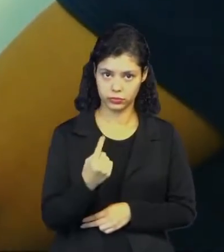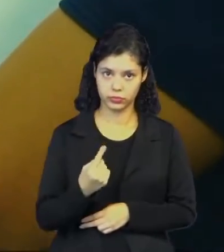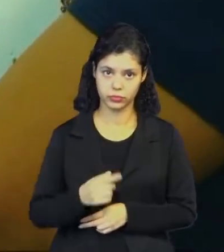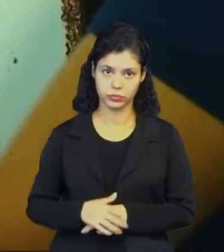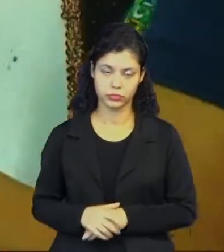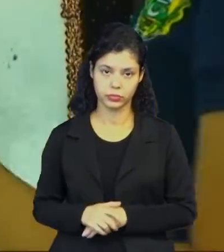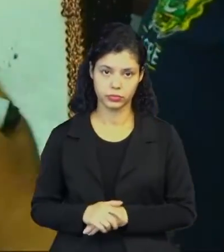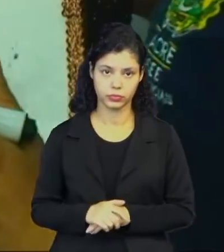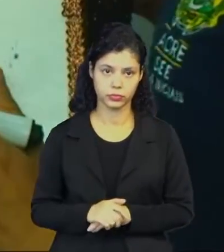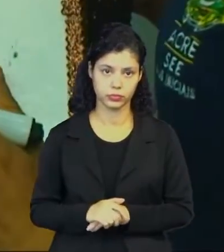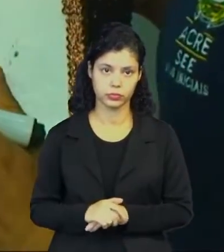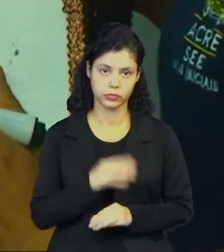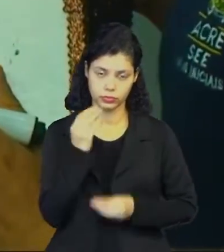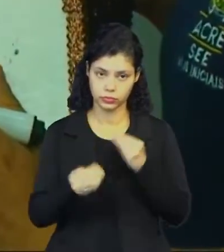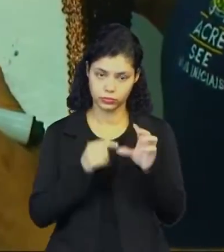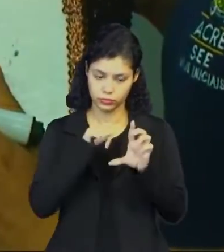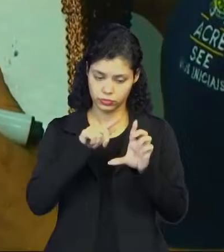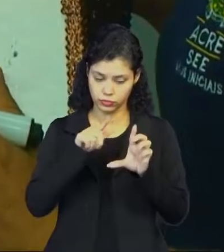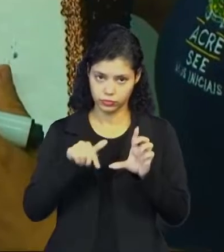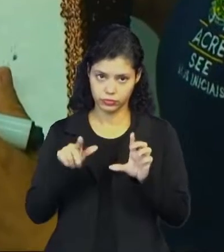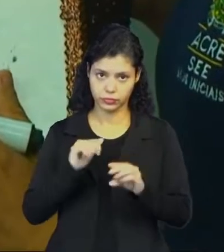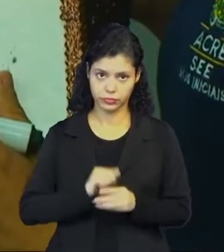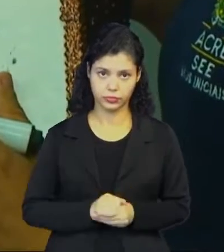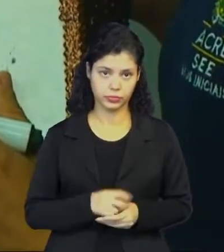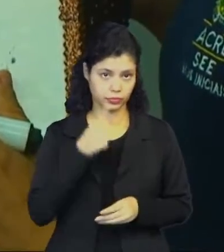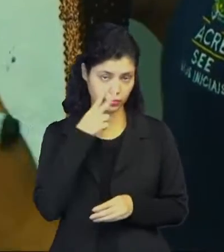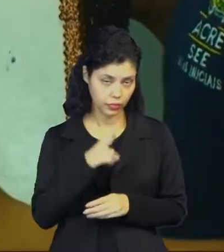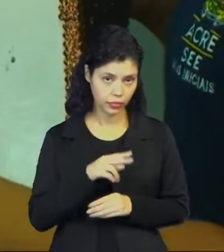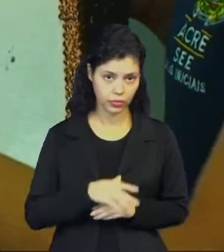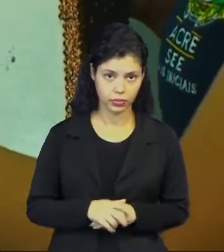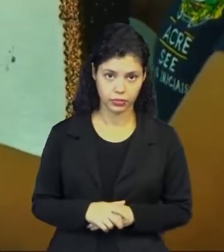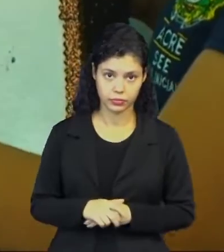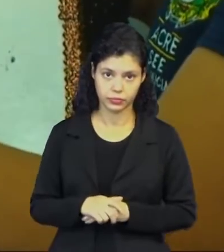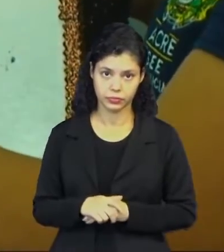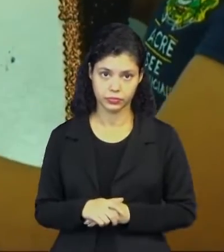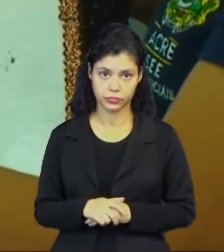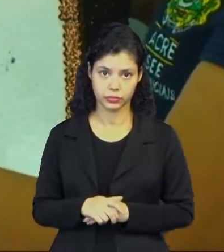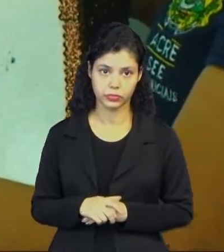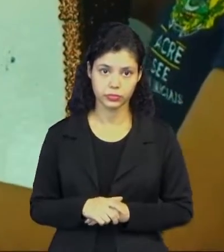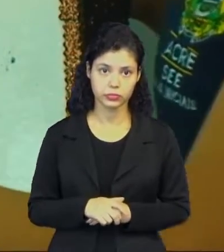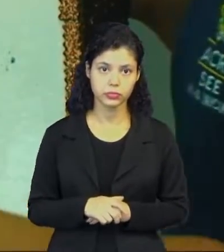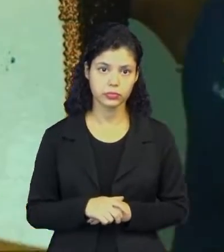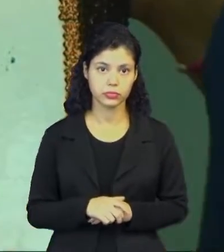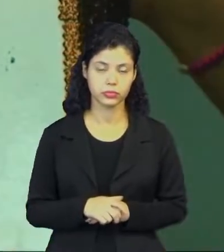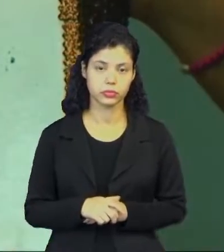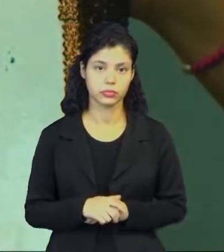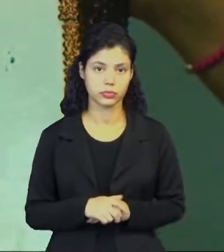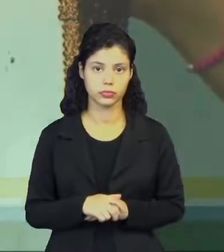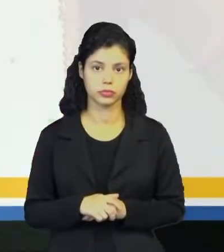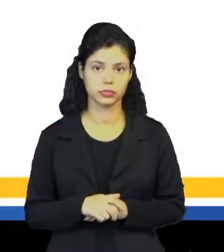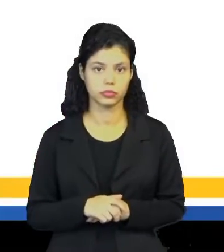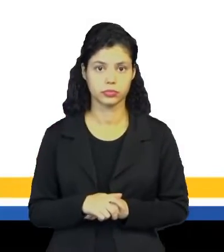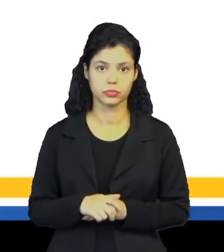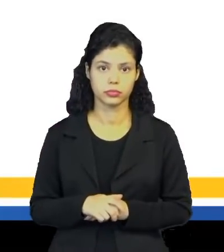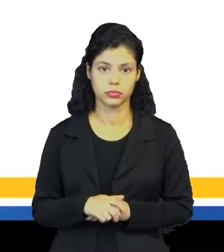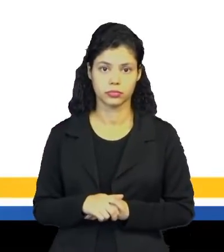recebeu 1, conforme o gráfico que a gente viu lá. Vamos ver, ó, Afonso, Beatriz e Débora, agora, vamos